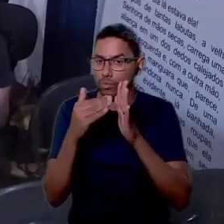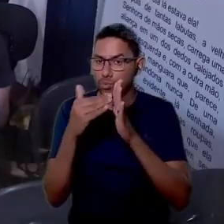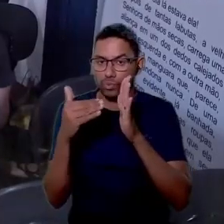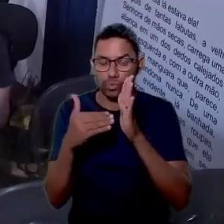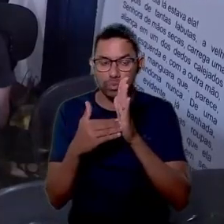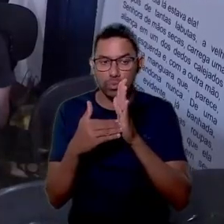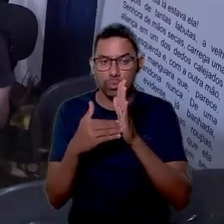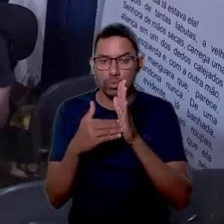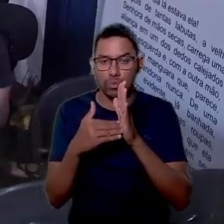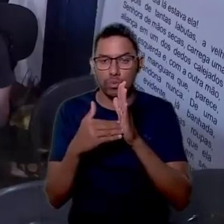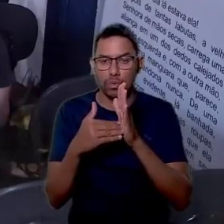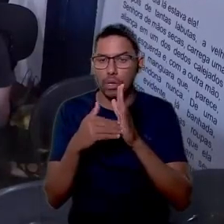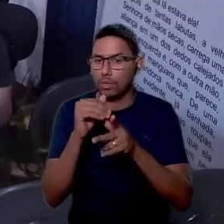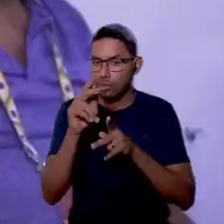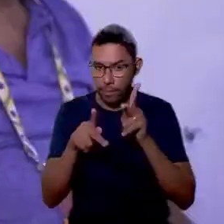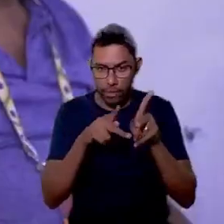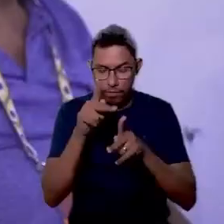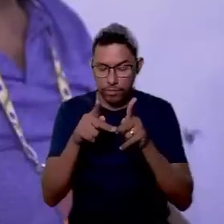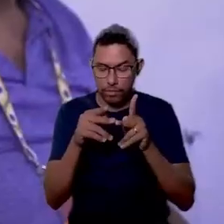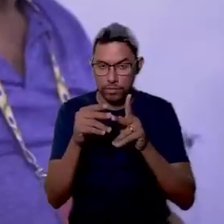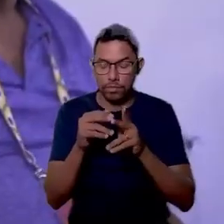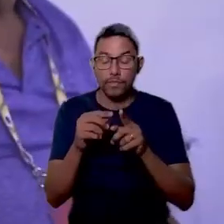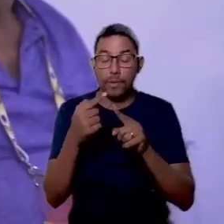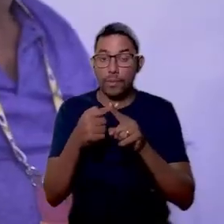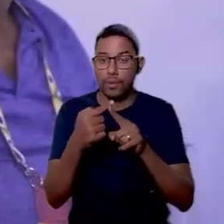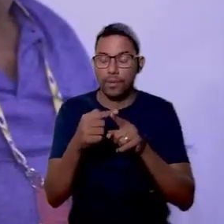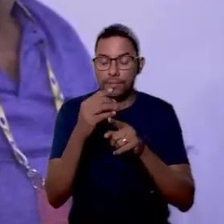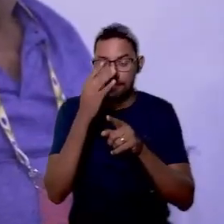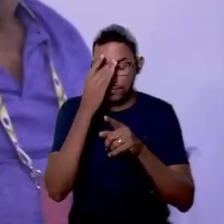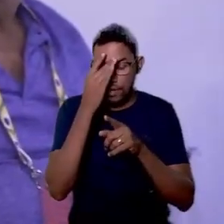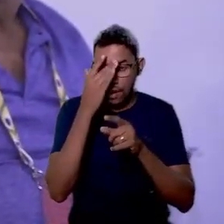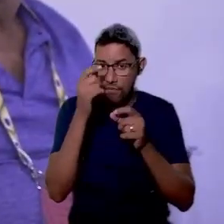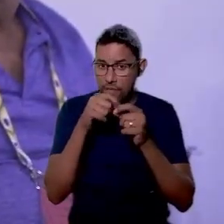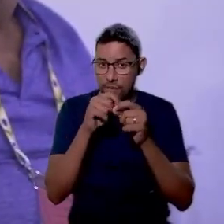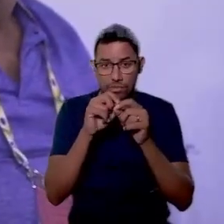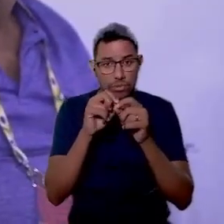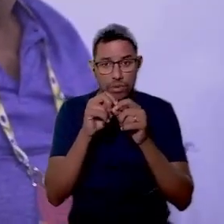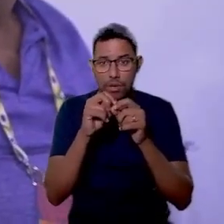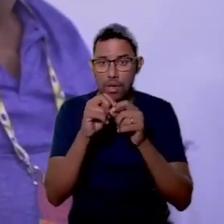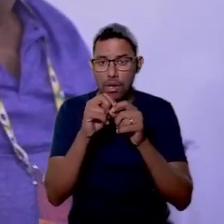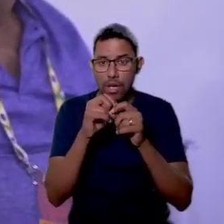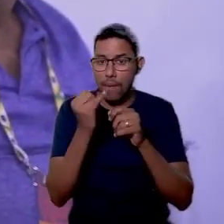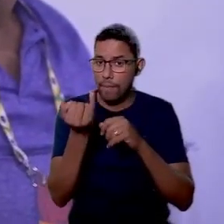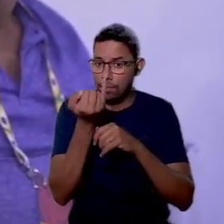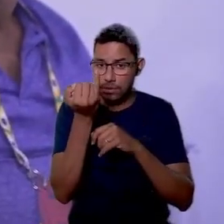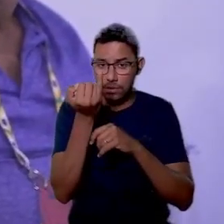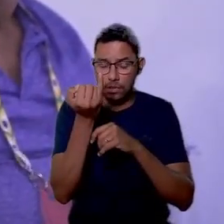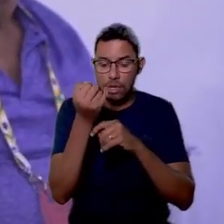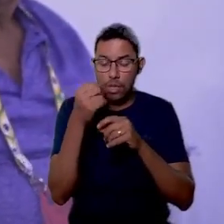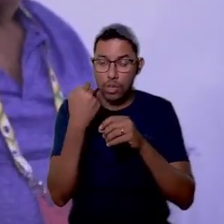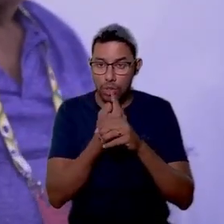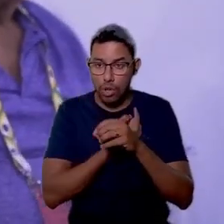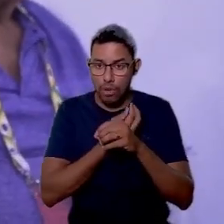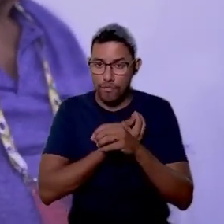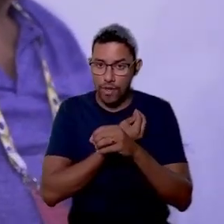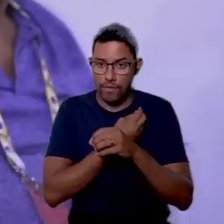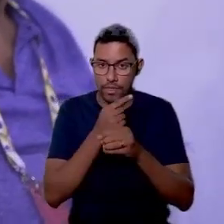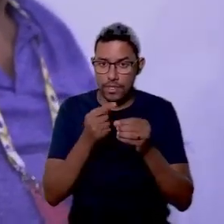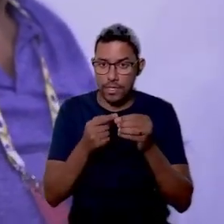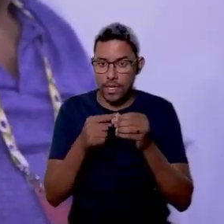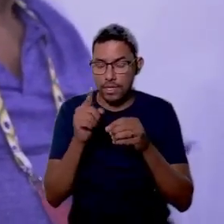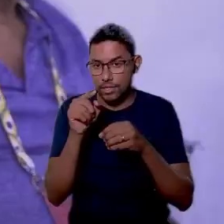é público, porque isso faria toda a diferença. A gente vive aqui numa cidade que